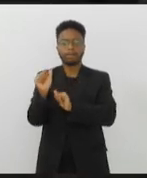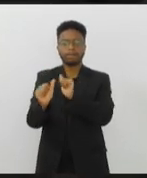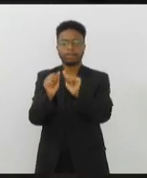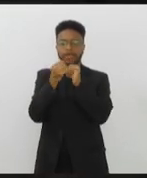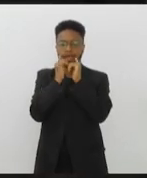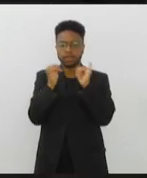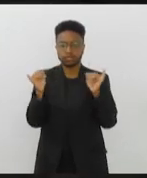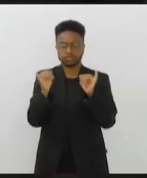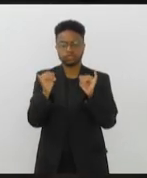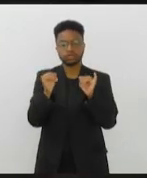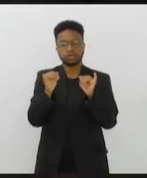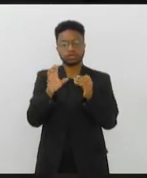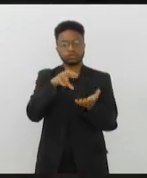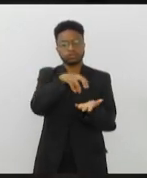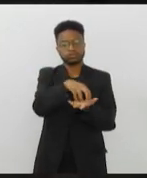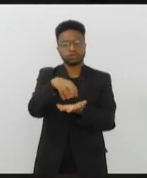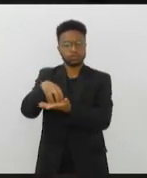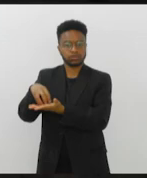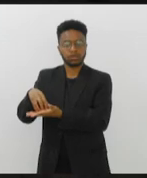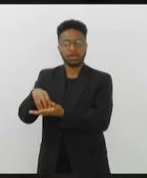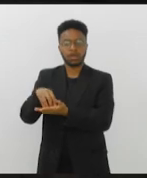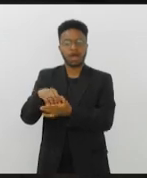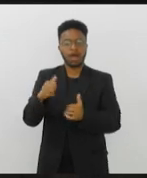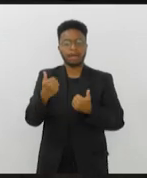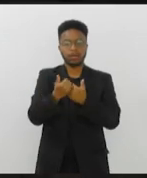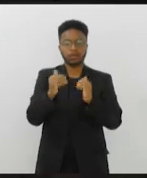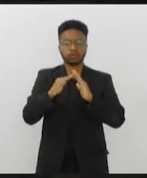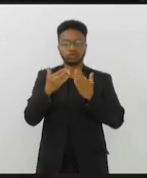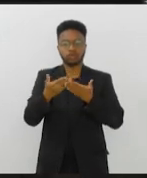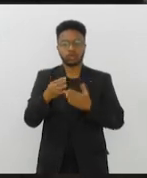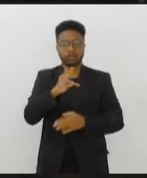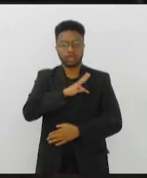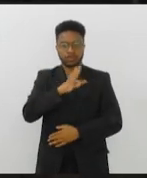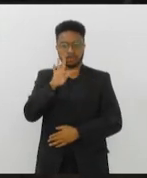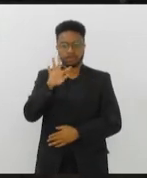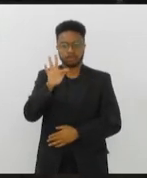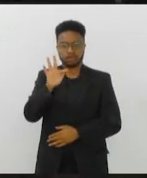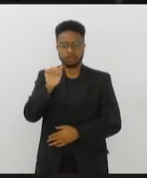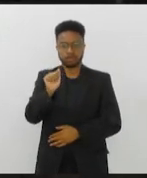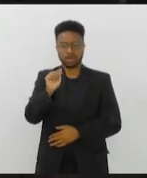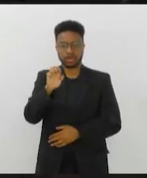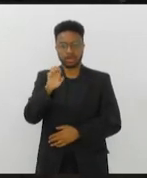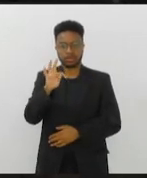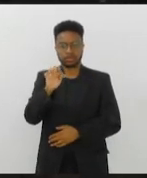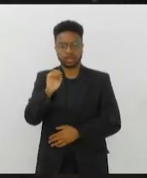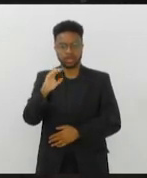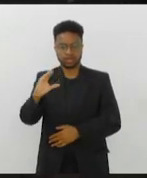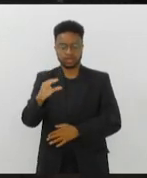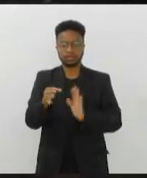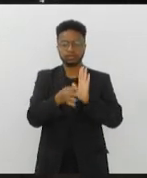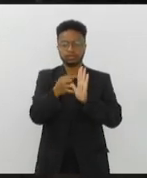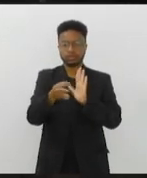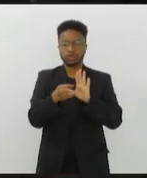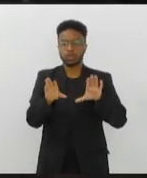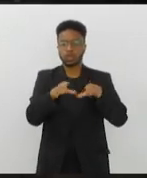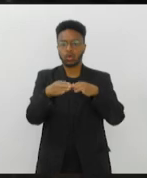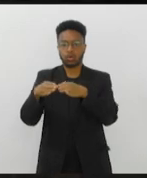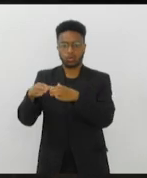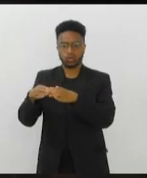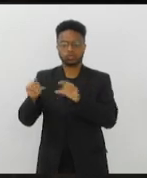nas unidades da Fundação de Apoio à Escola Técnica, FAETEC. Pareceres das comissões Constituição e Justiça